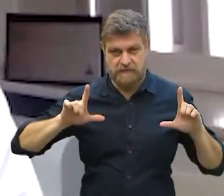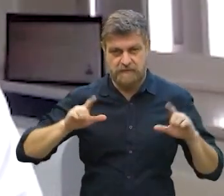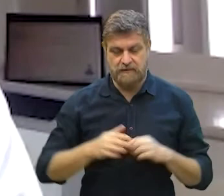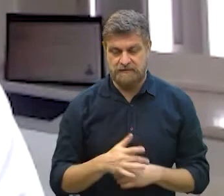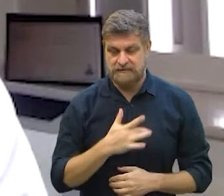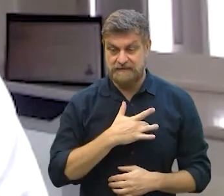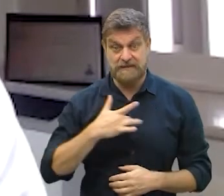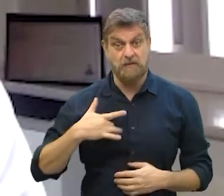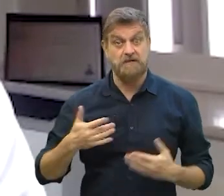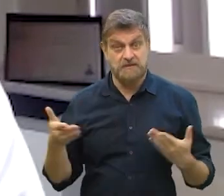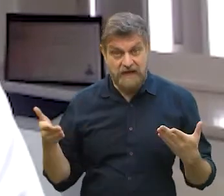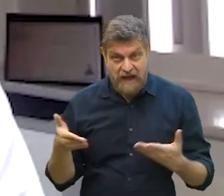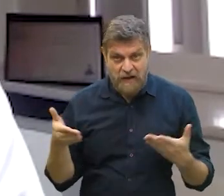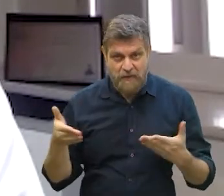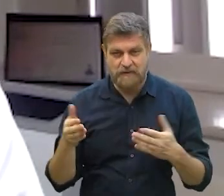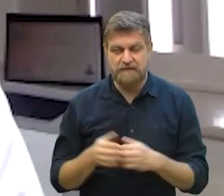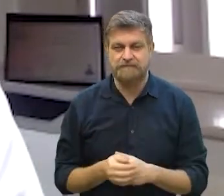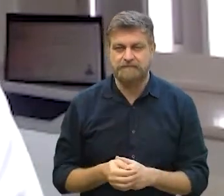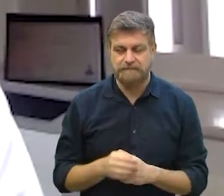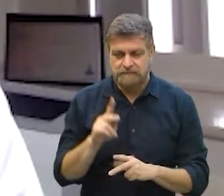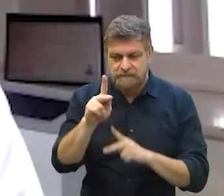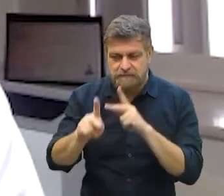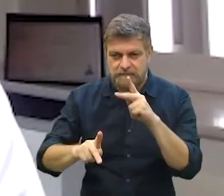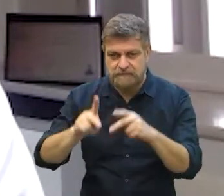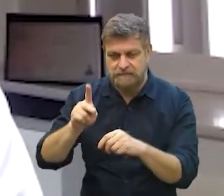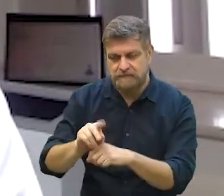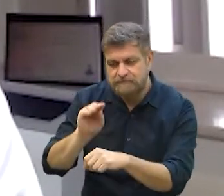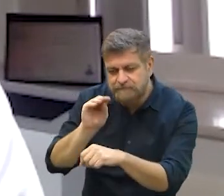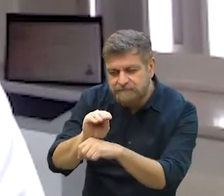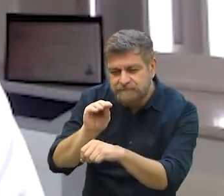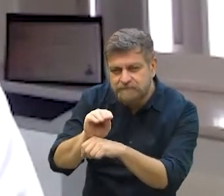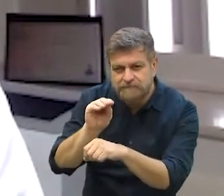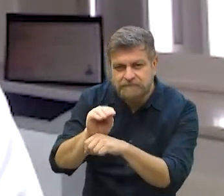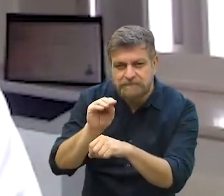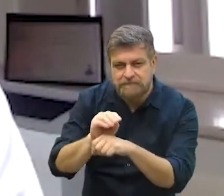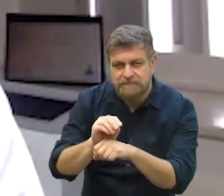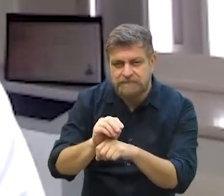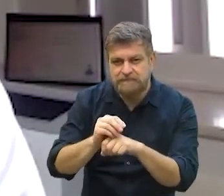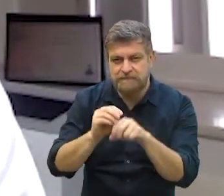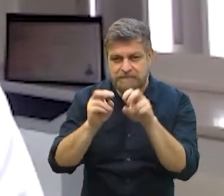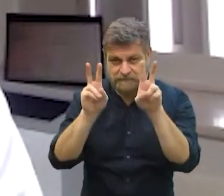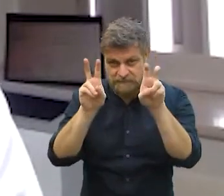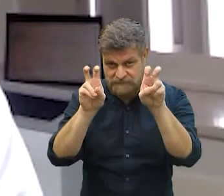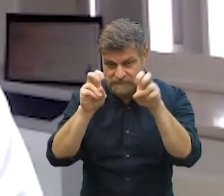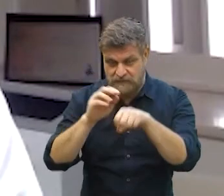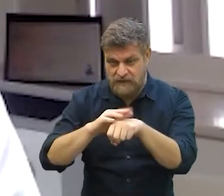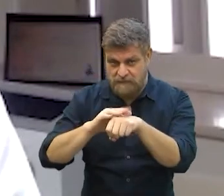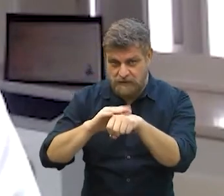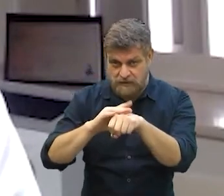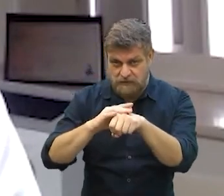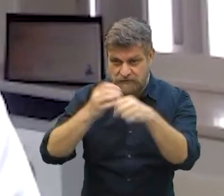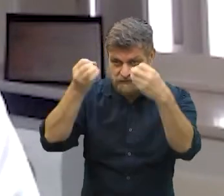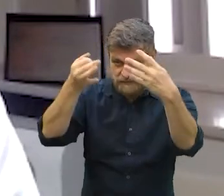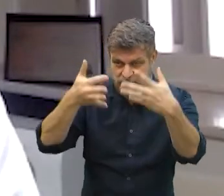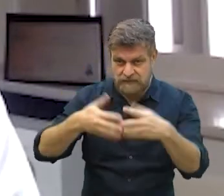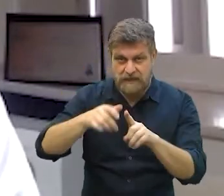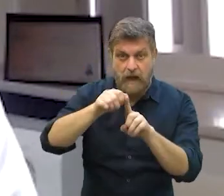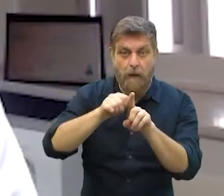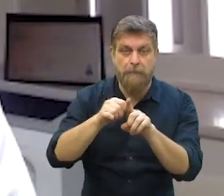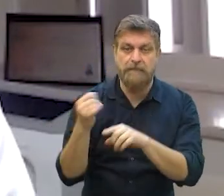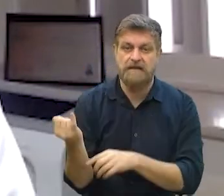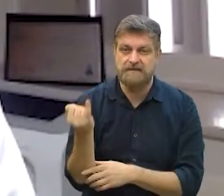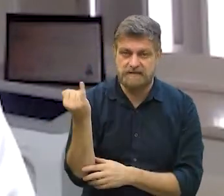Saúde Agora e para tentar ajudar a nossa população a esclarecer um pouco mais sobre essa doença, o câncer de próstata, nesse mês importante